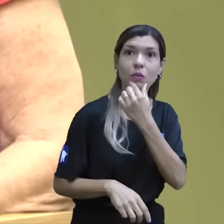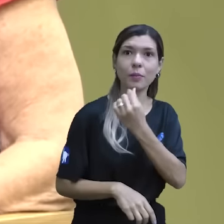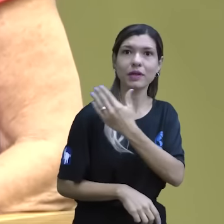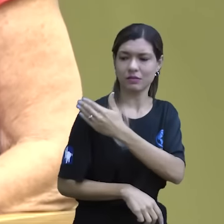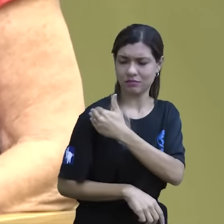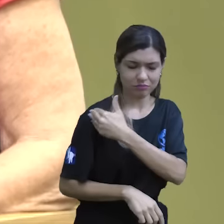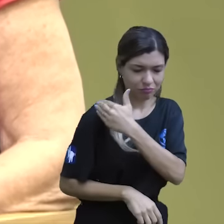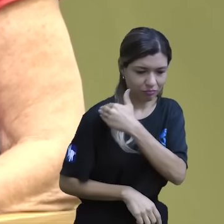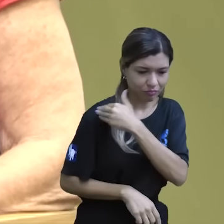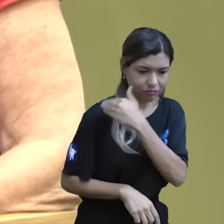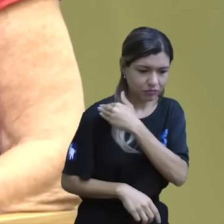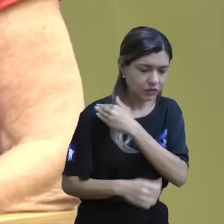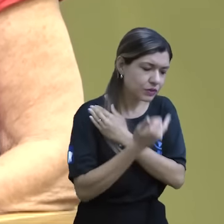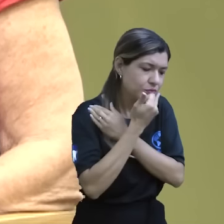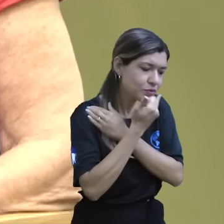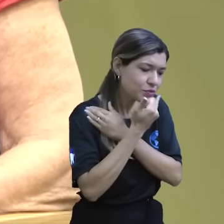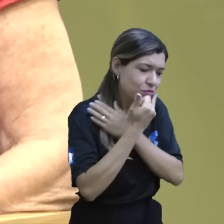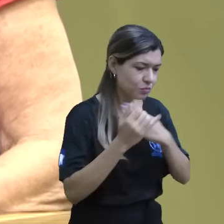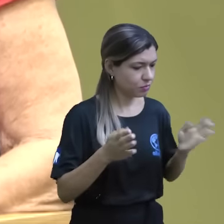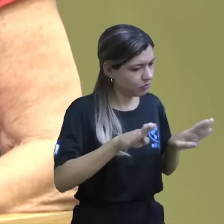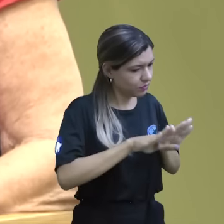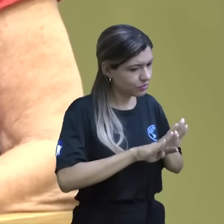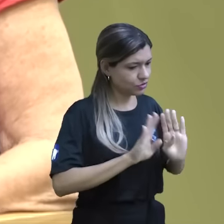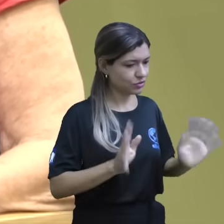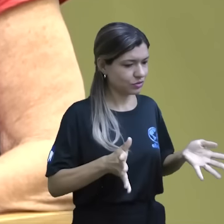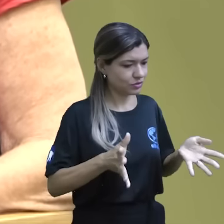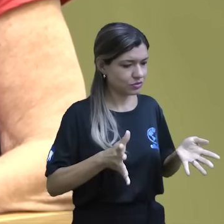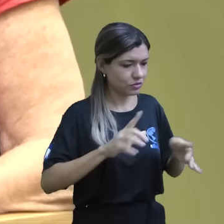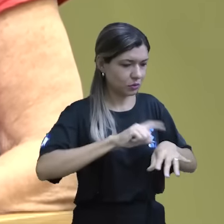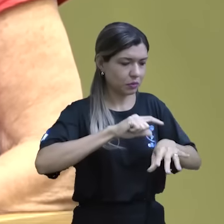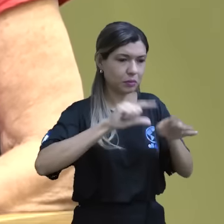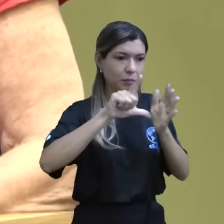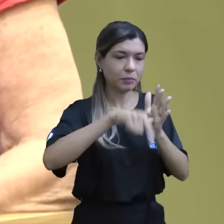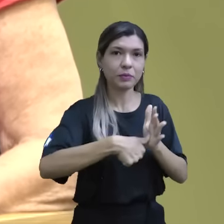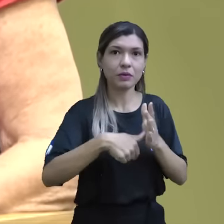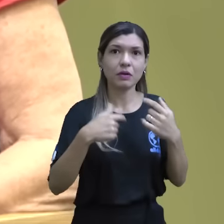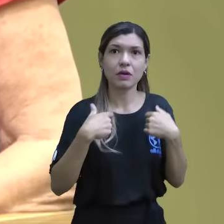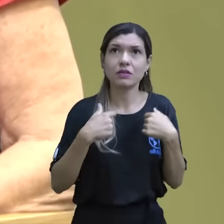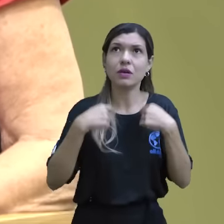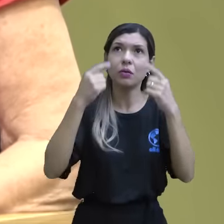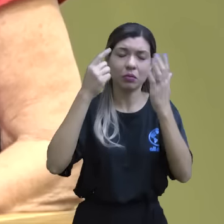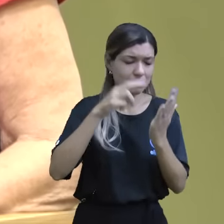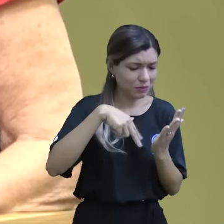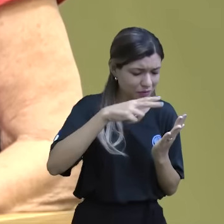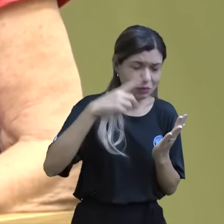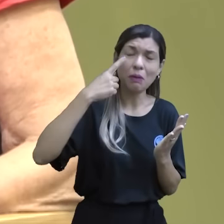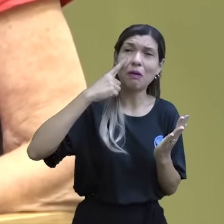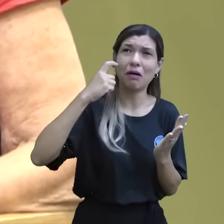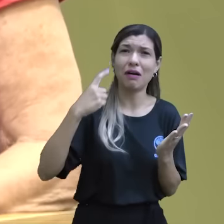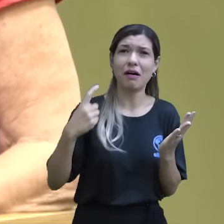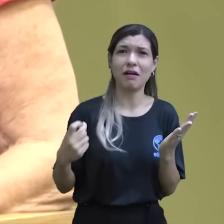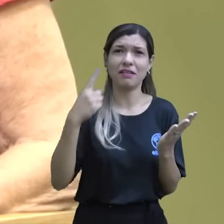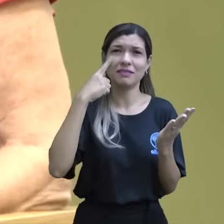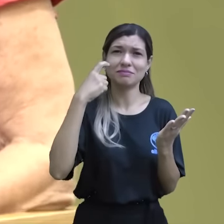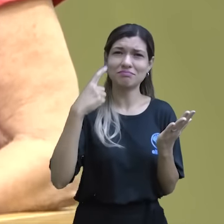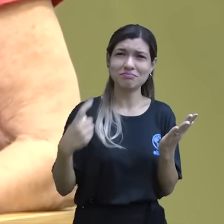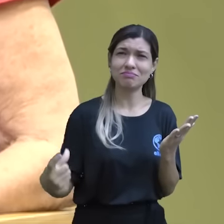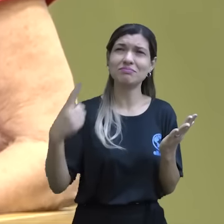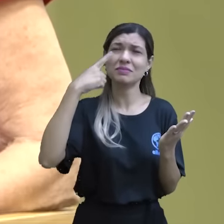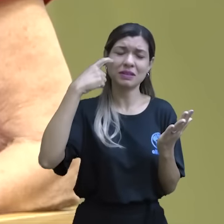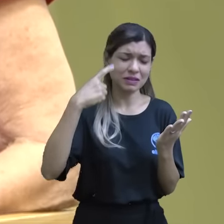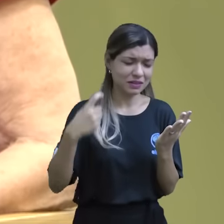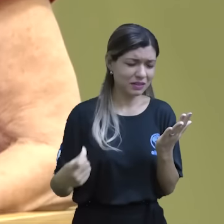ver. E aí eu fui para casa e falei com o meu orientador, ó, tem jeito não, o Diário do Hospício